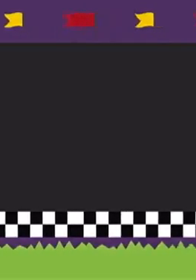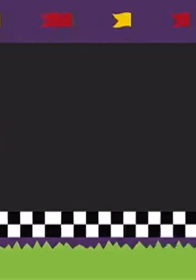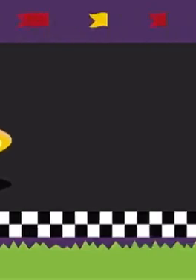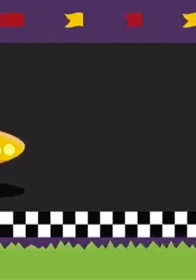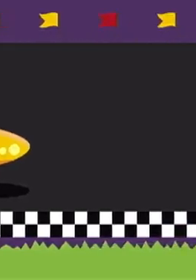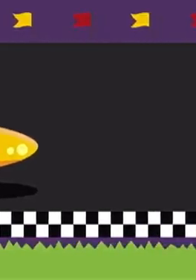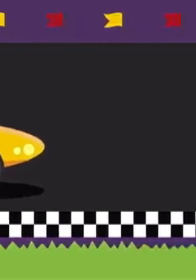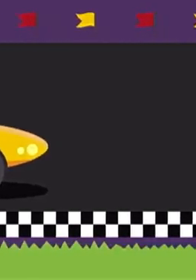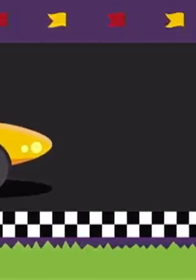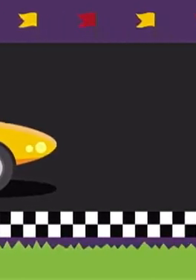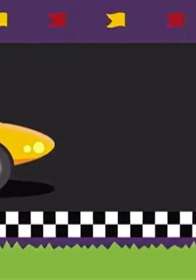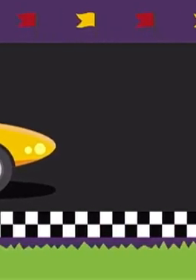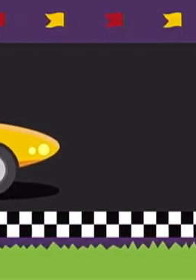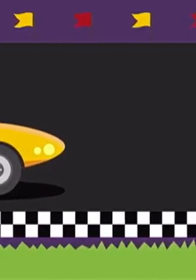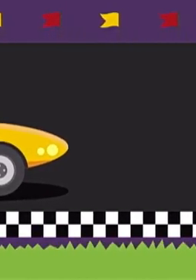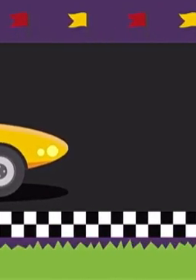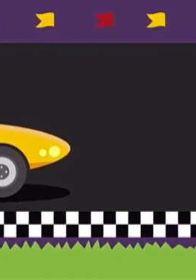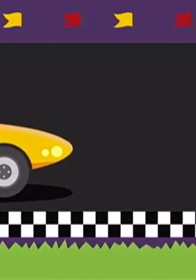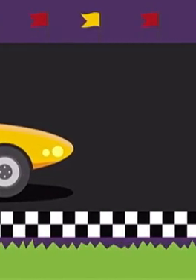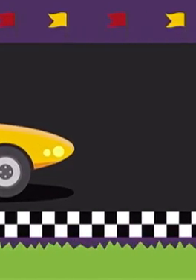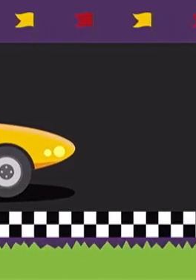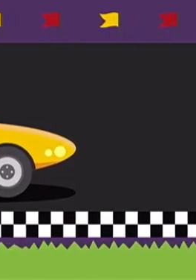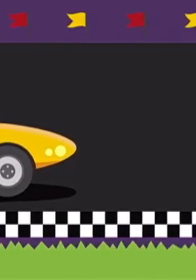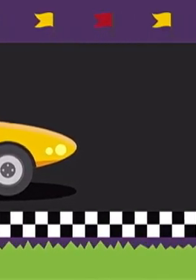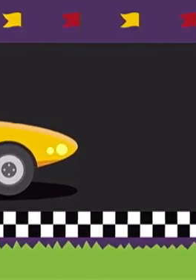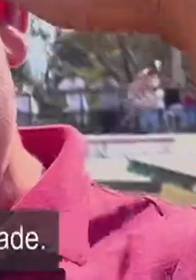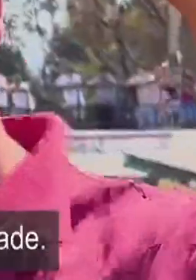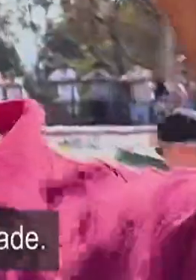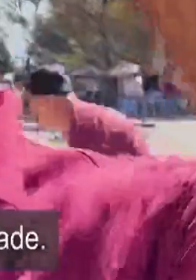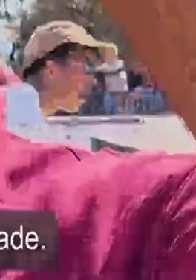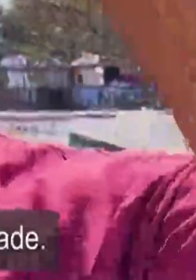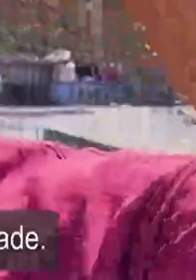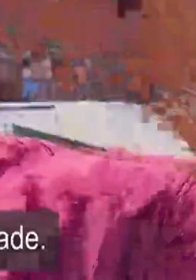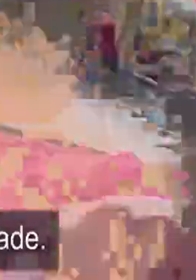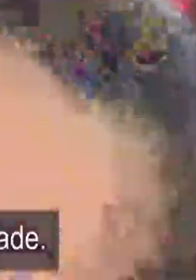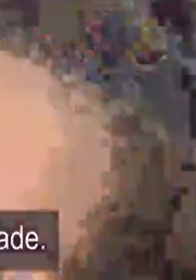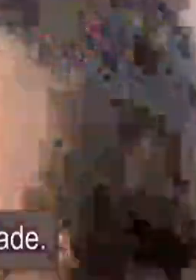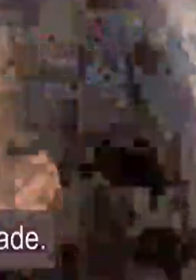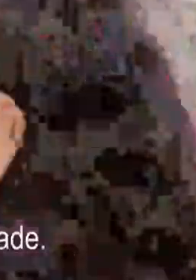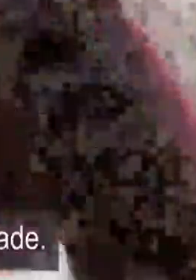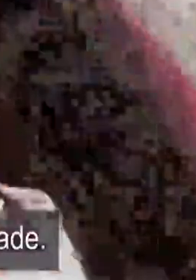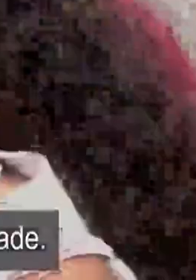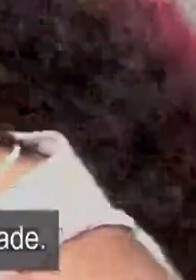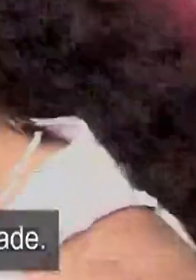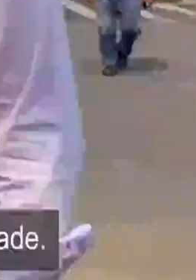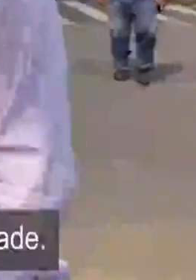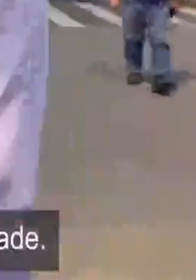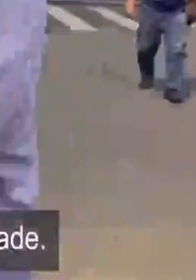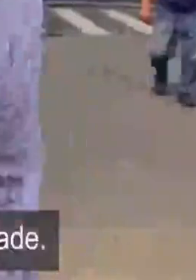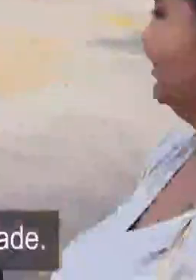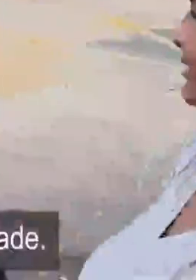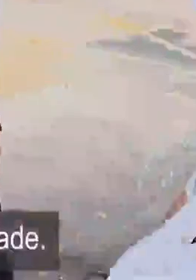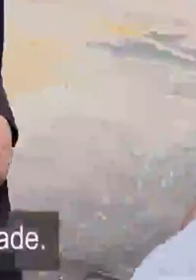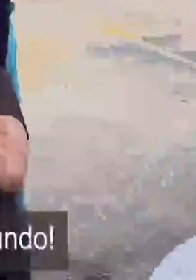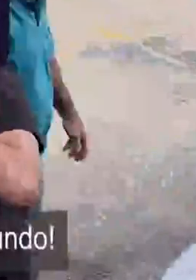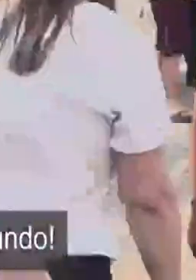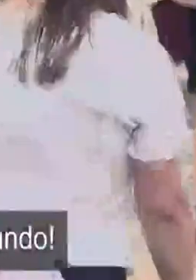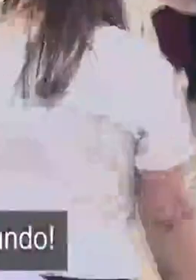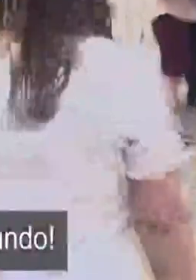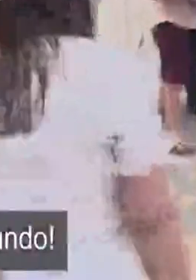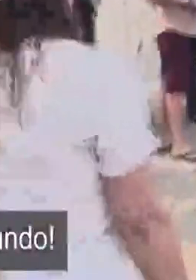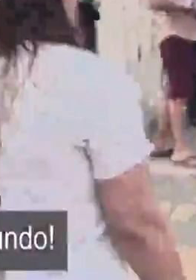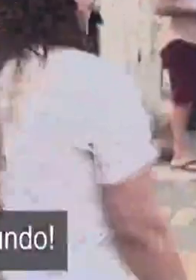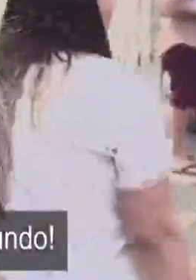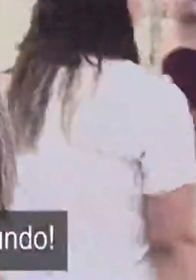frente com 23,5% das intenções de votos. O povo já escolheu o melhor para a nossa cidade.